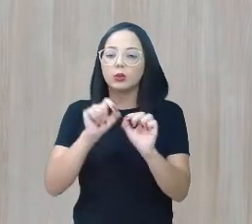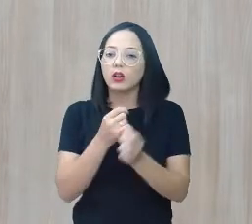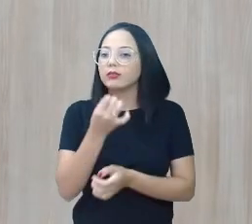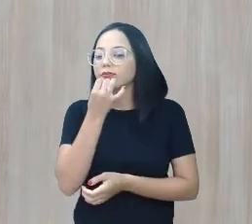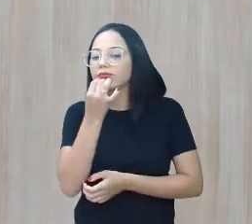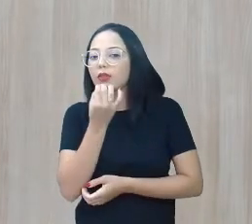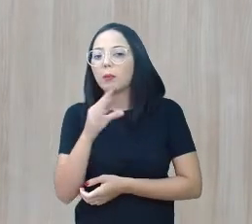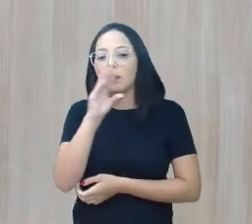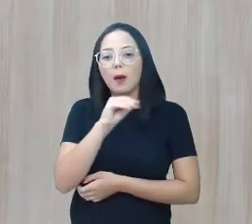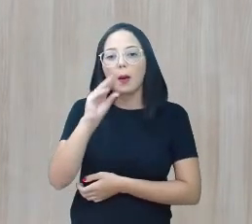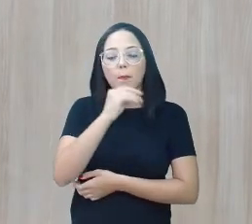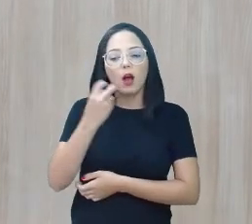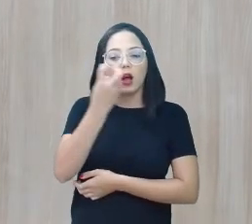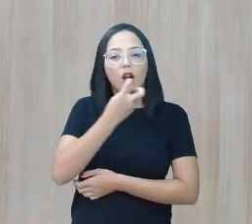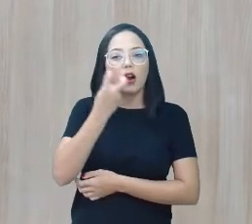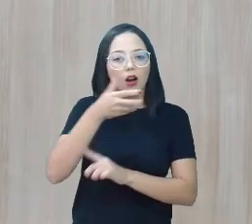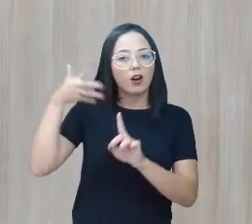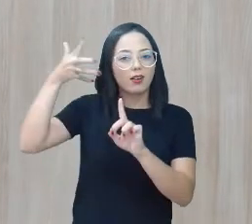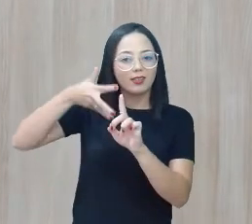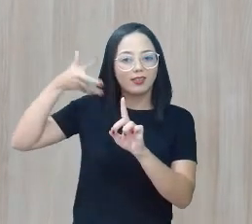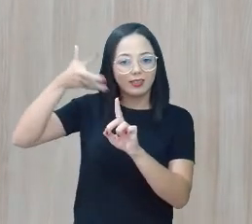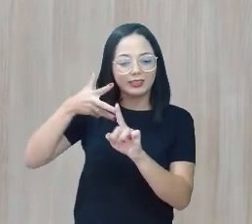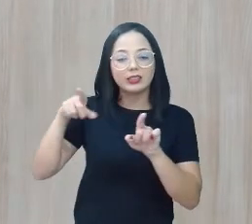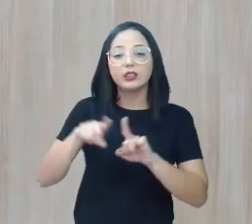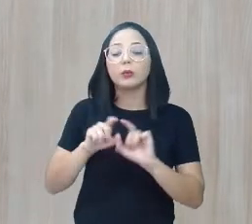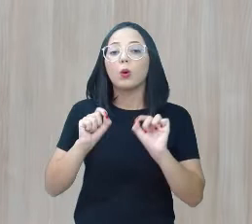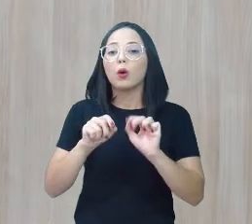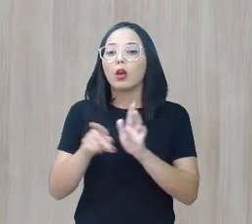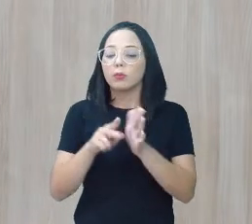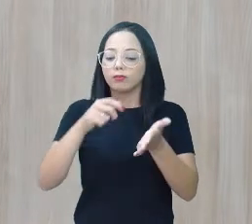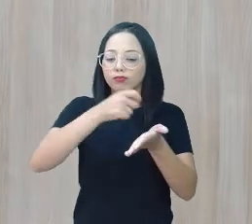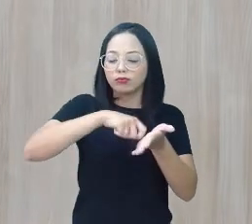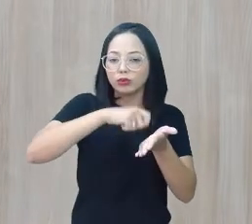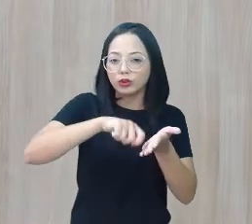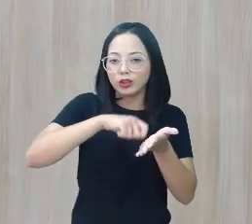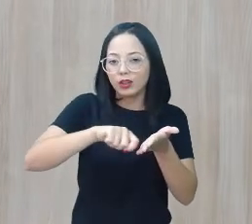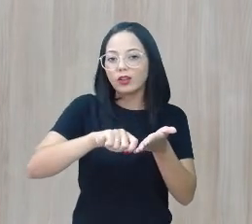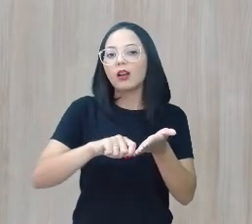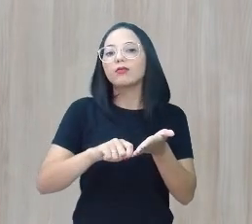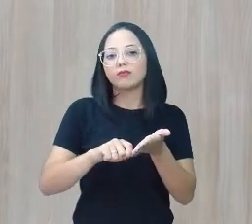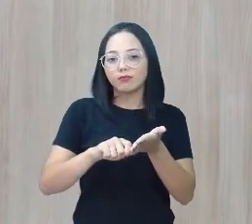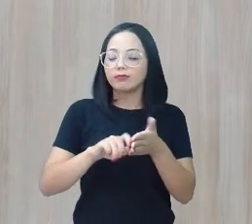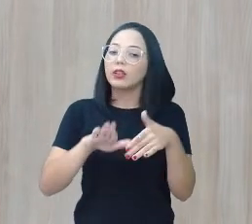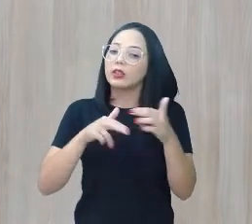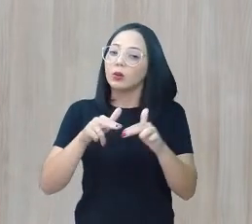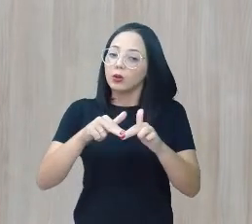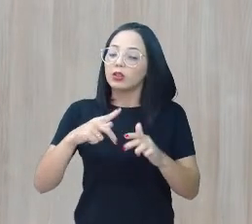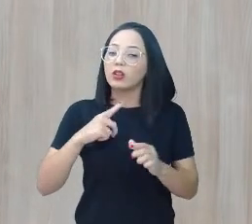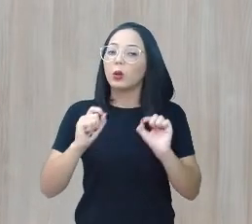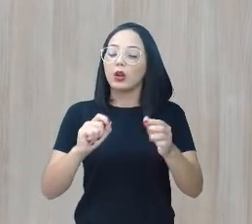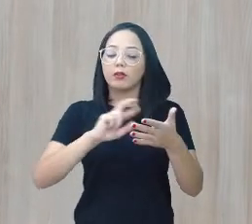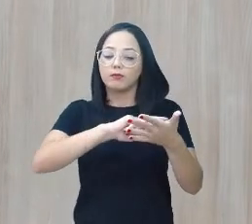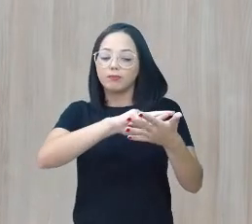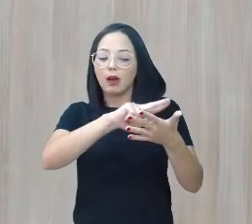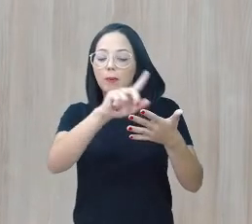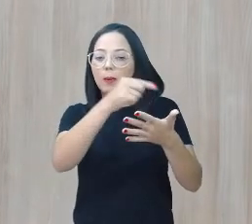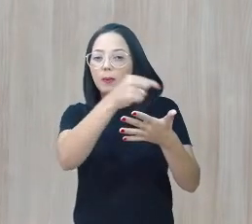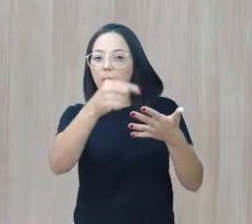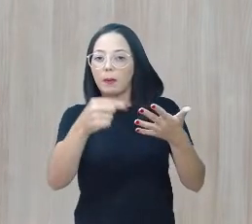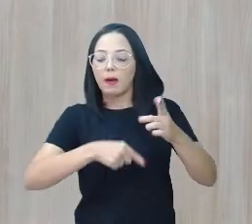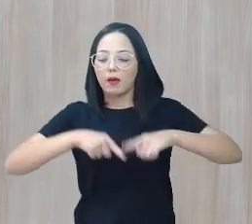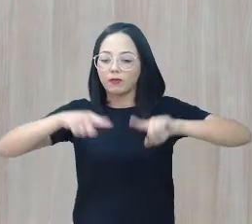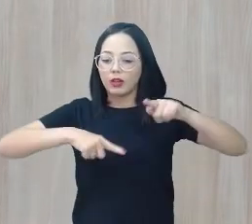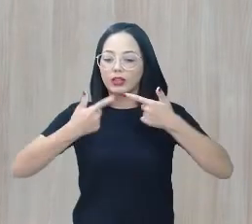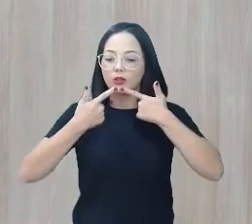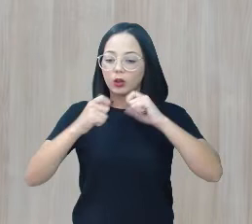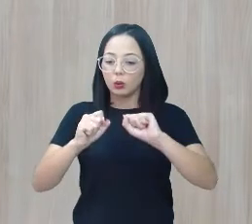da fala dos indivíduos, mas também na escrita, pessoal. Então, existe uma variação linguística e é